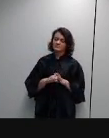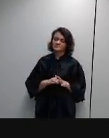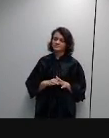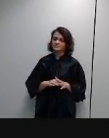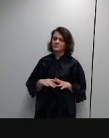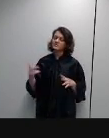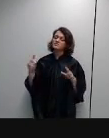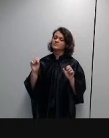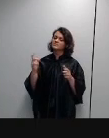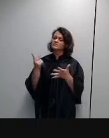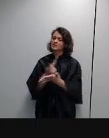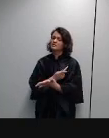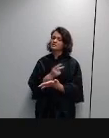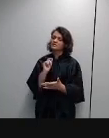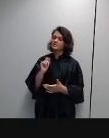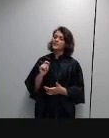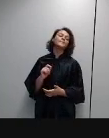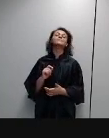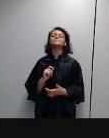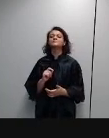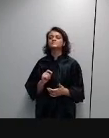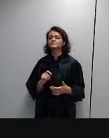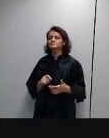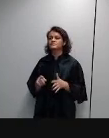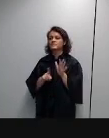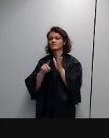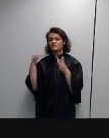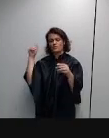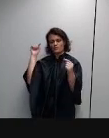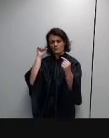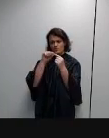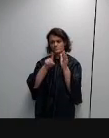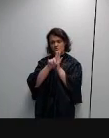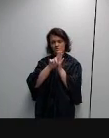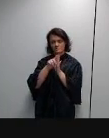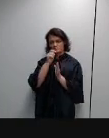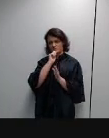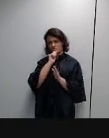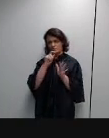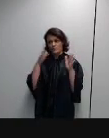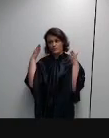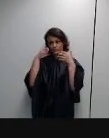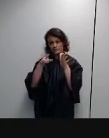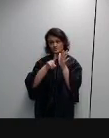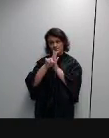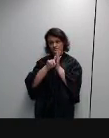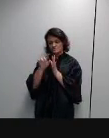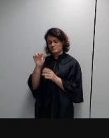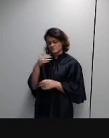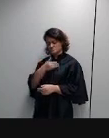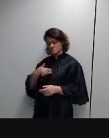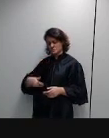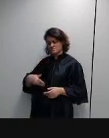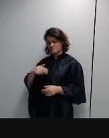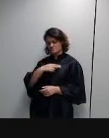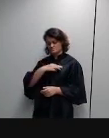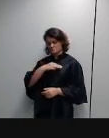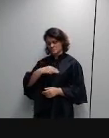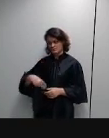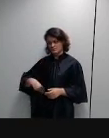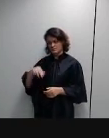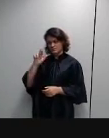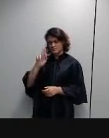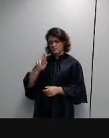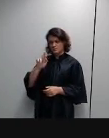e esse não foi um enfoque da análise do ministro Gurgel esse não foi o porta malas e ir analisou que isso era súmulas é